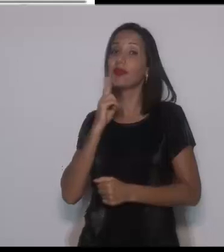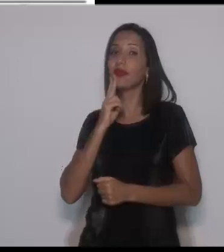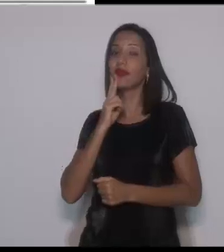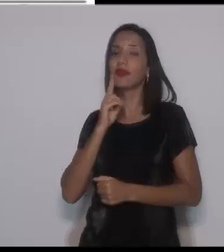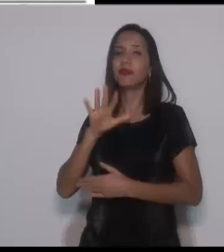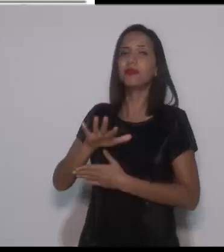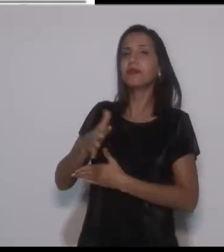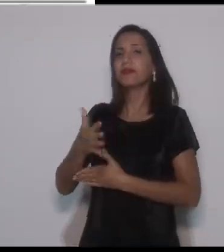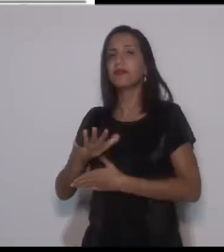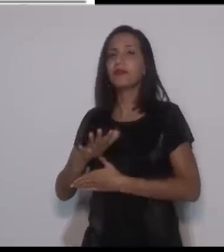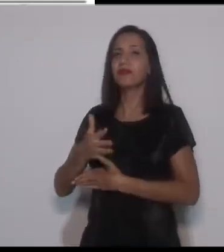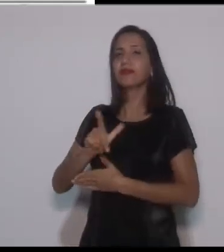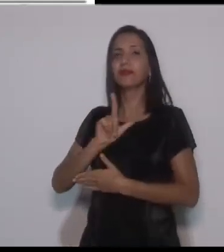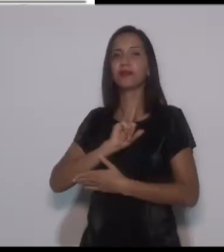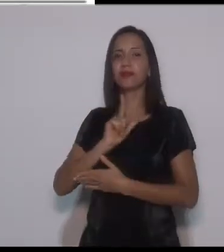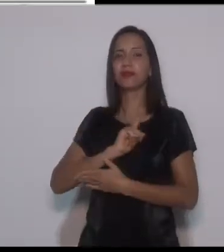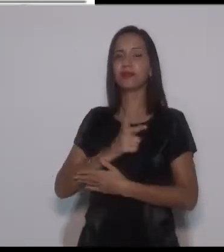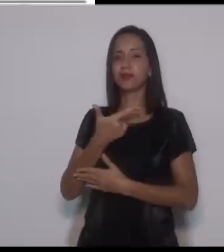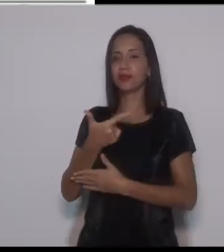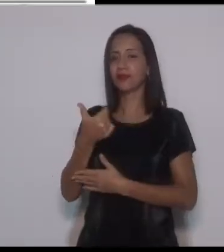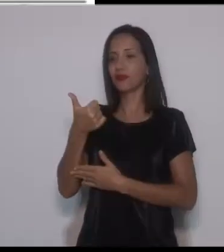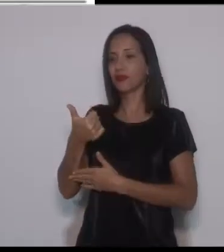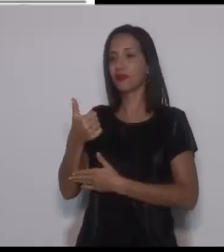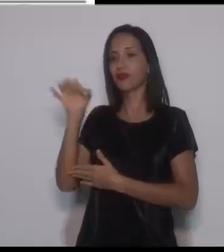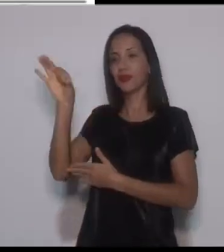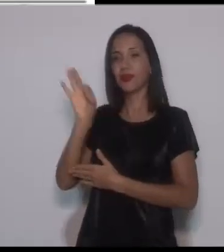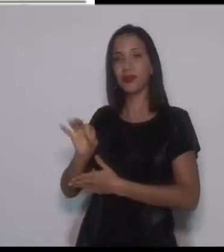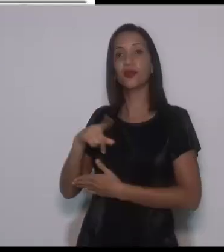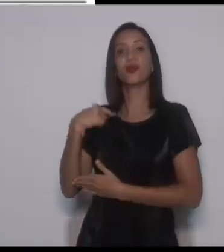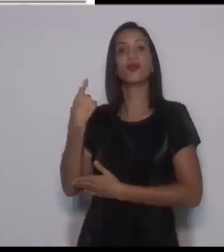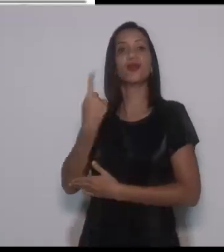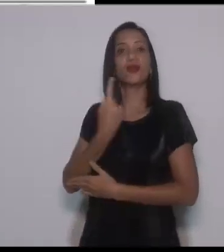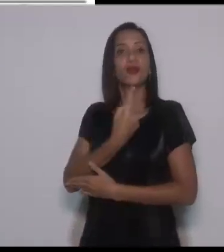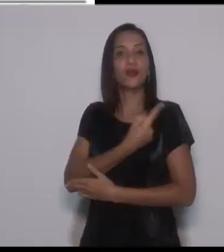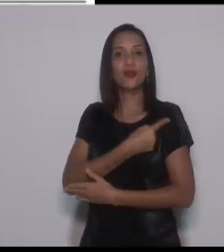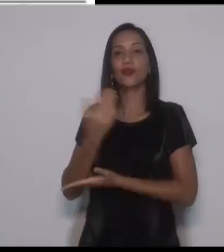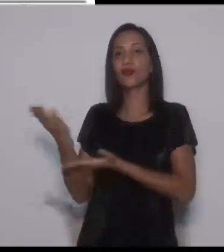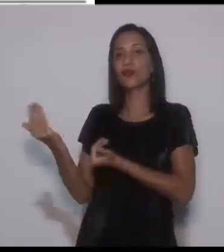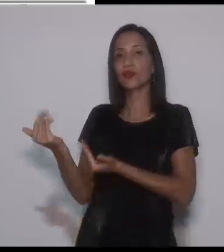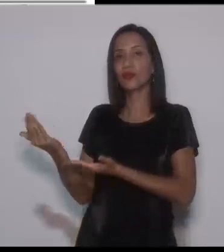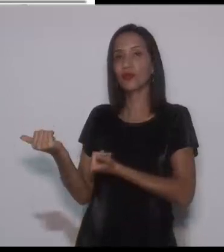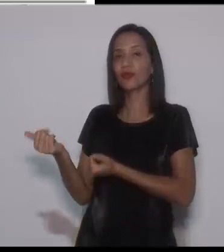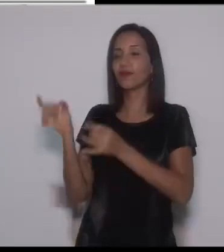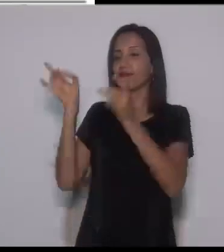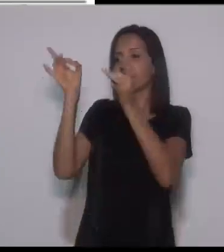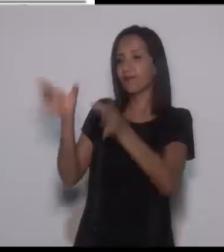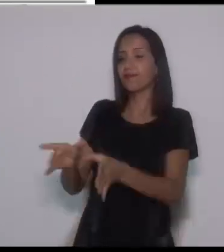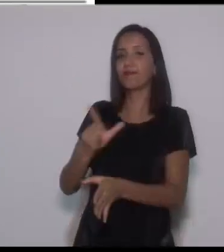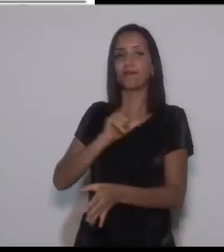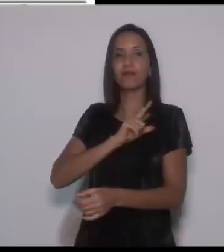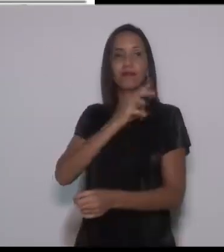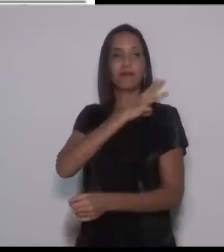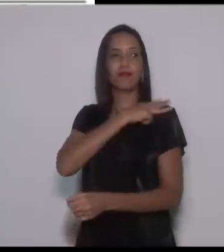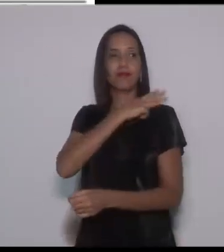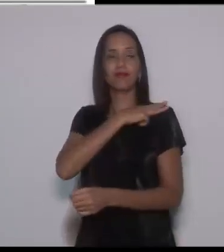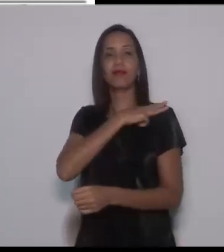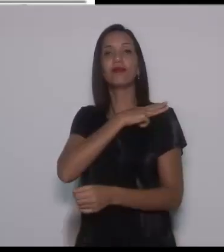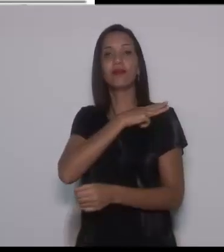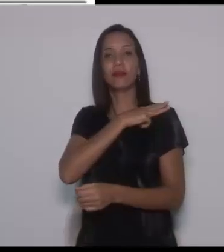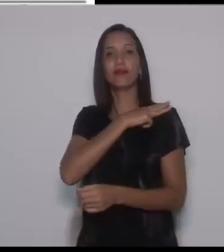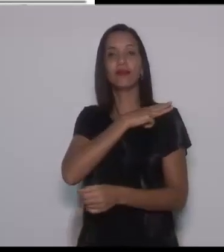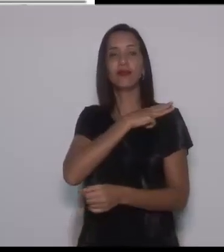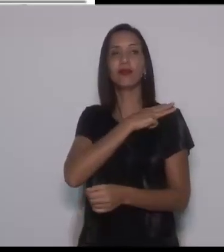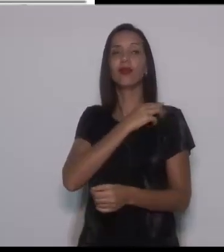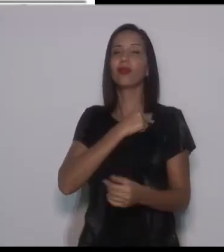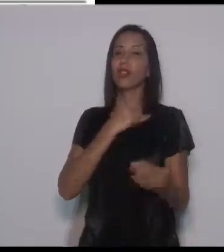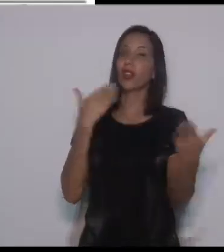uma taxa de abandono de 21% dos nossos jovens saindo do ensino médio. E aí foi o